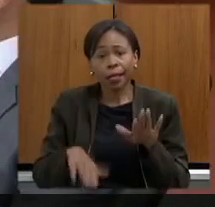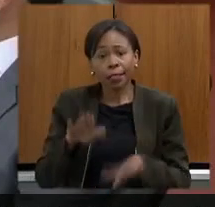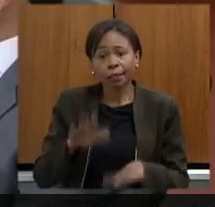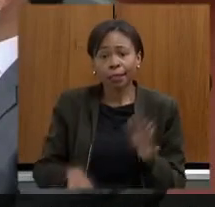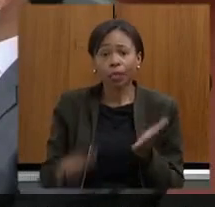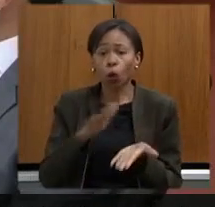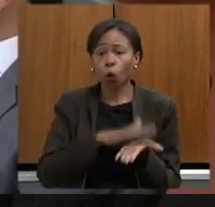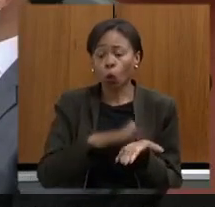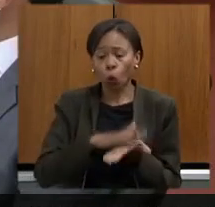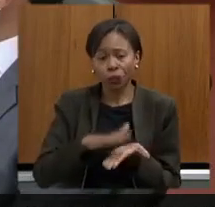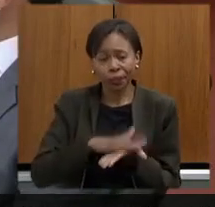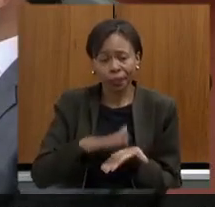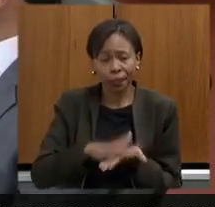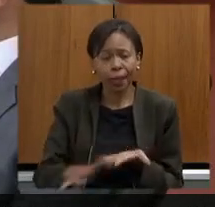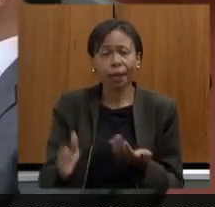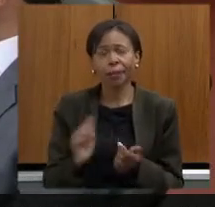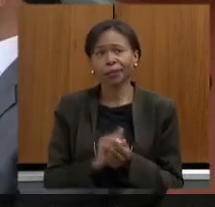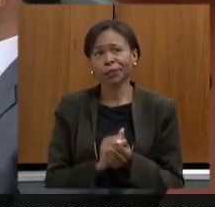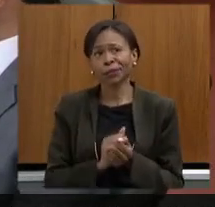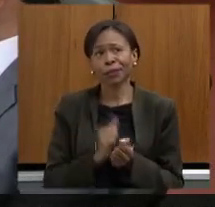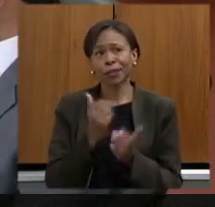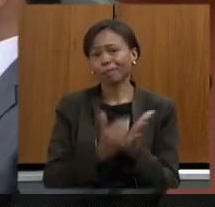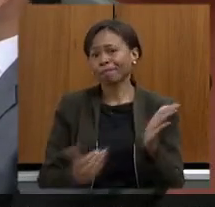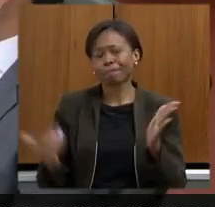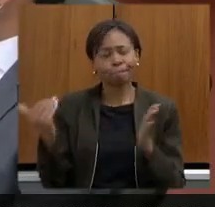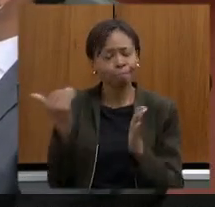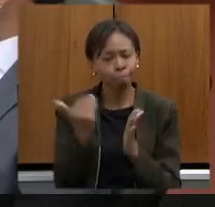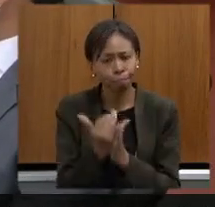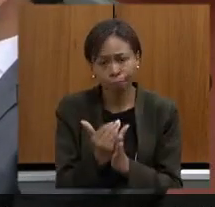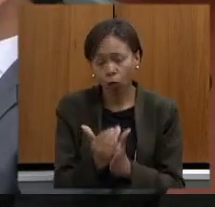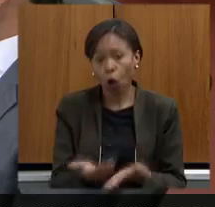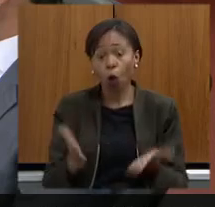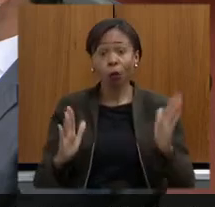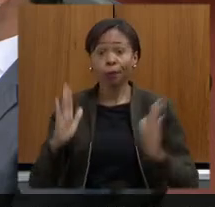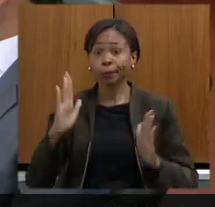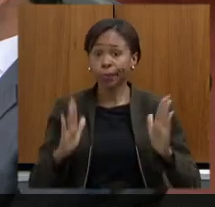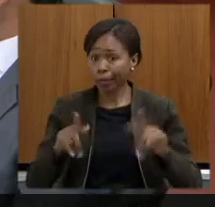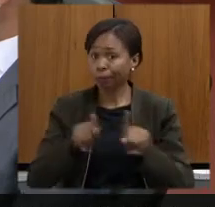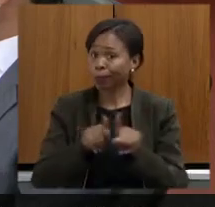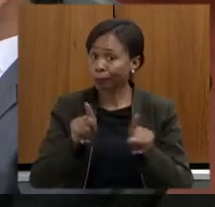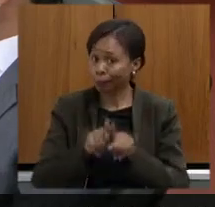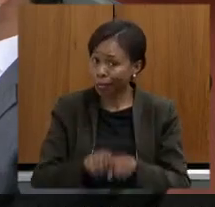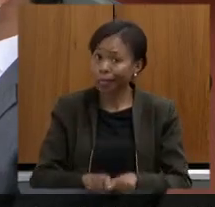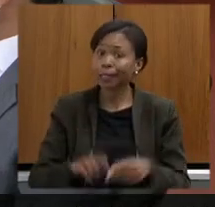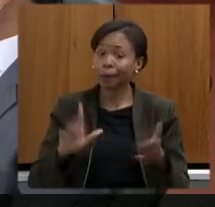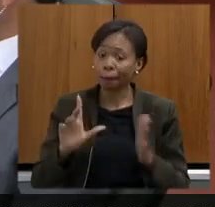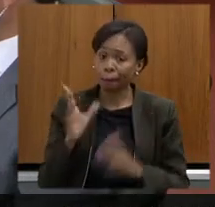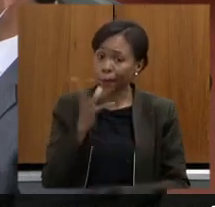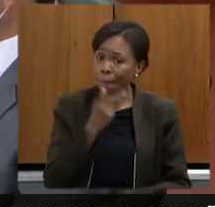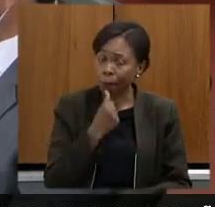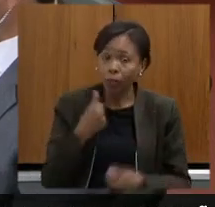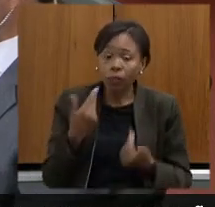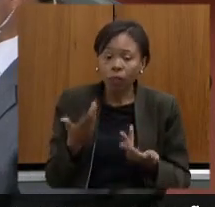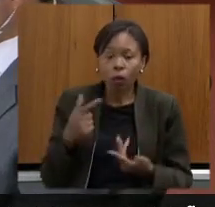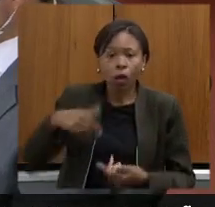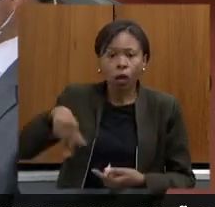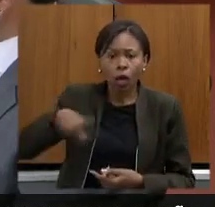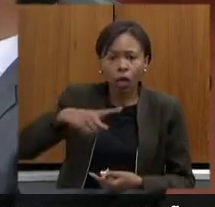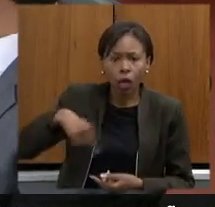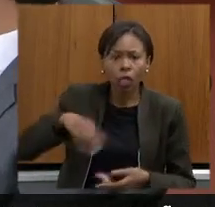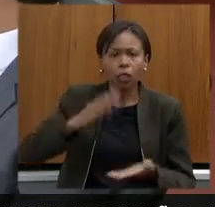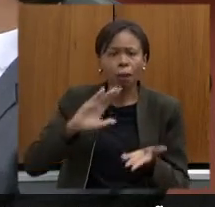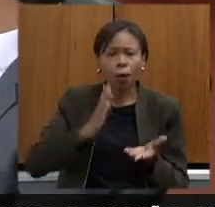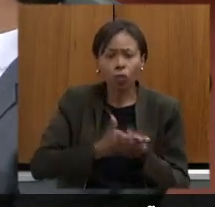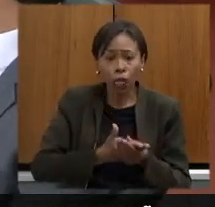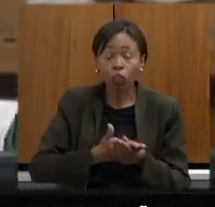nos parecem superiores aos devidos prazos também é todo esse processo será acompanhado por